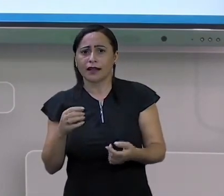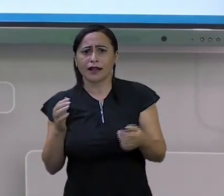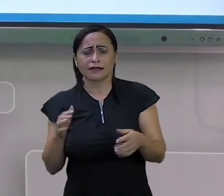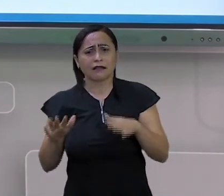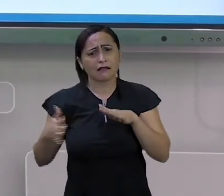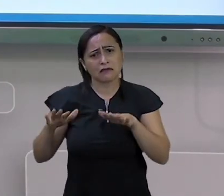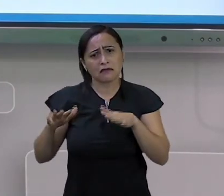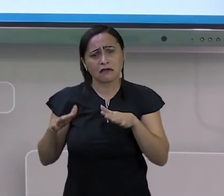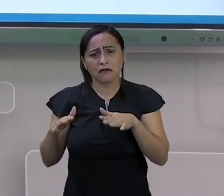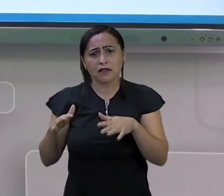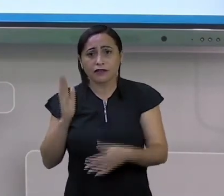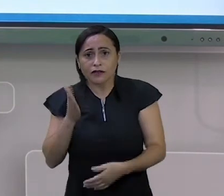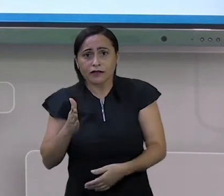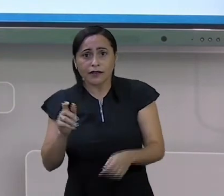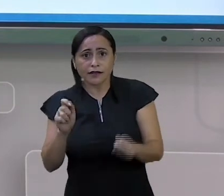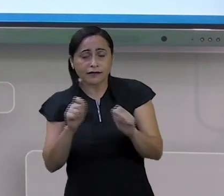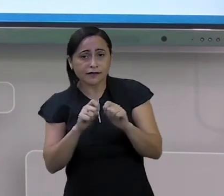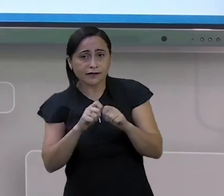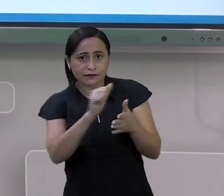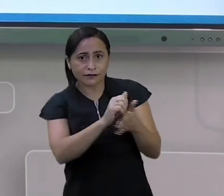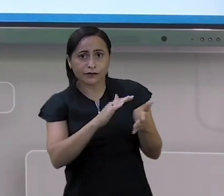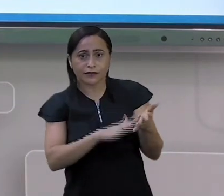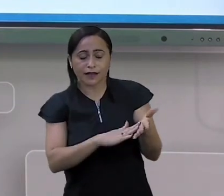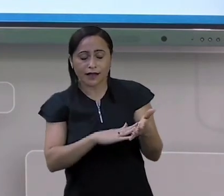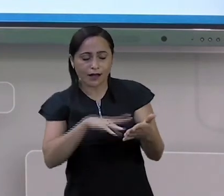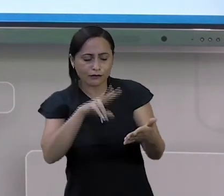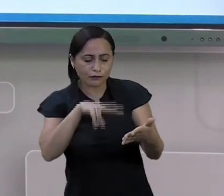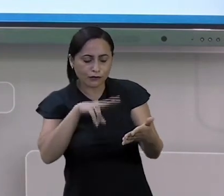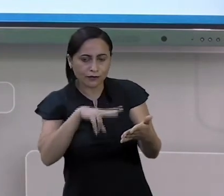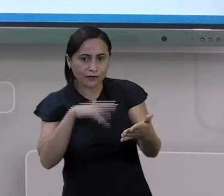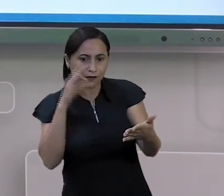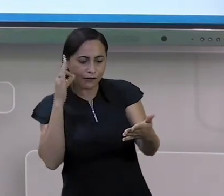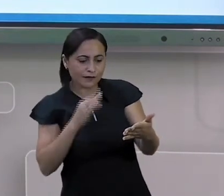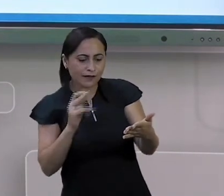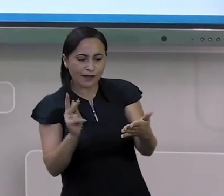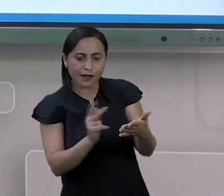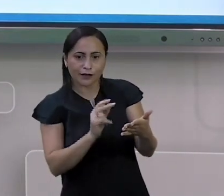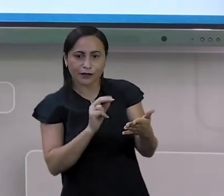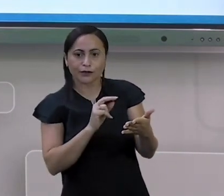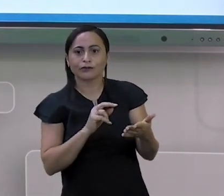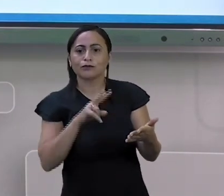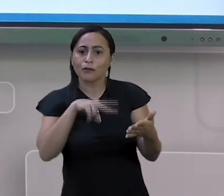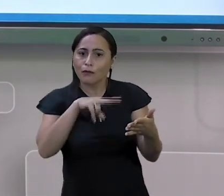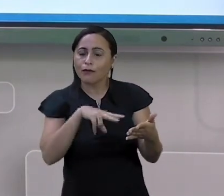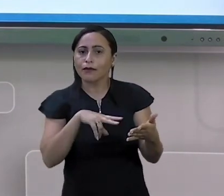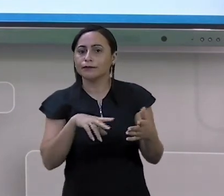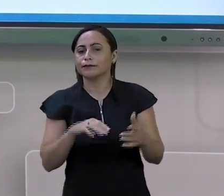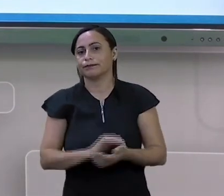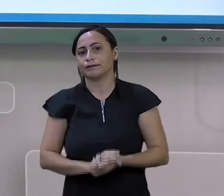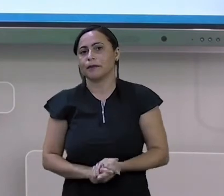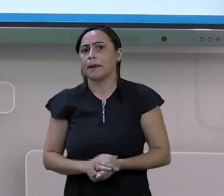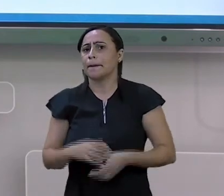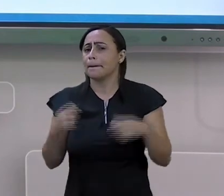apenas aí conferindo, né, se tá tudo certinho. Não tem como